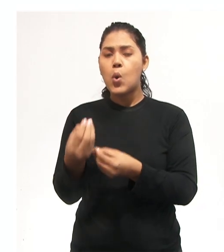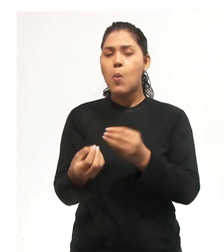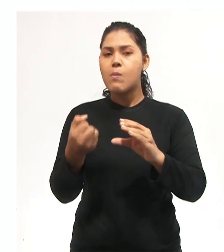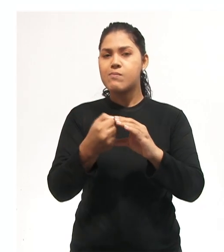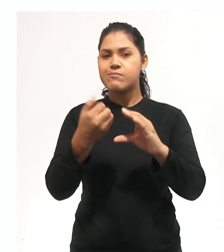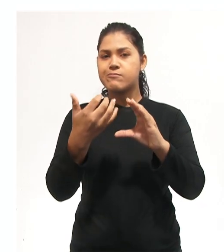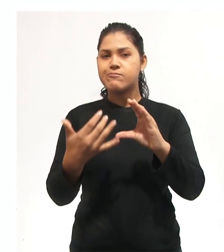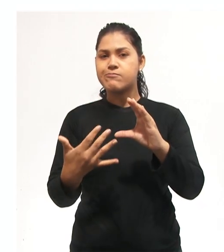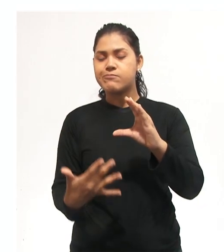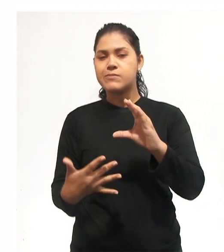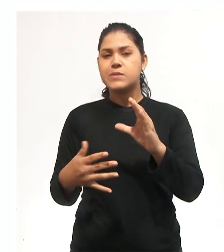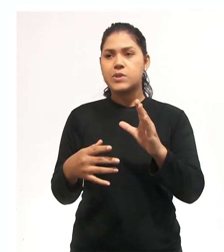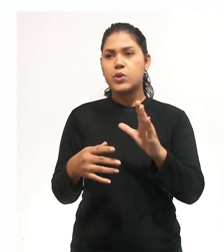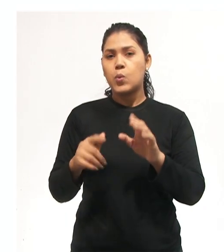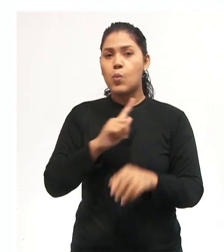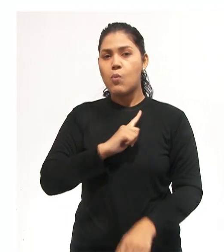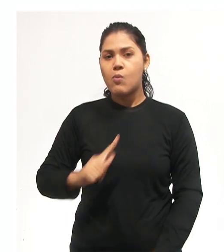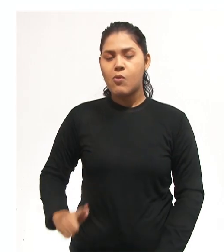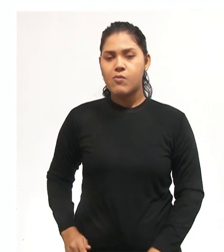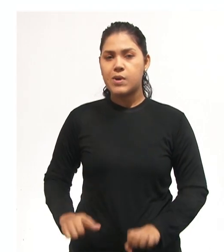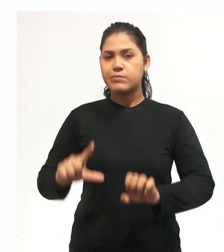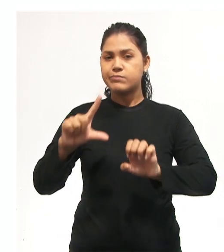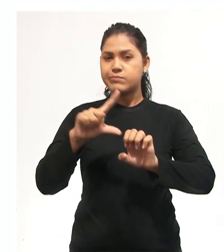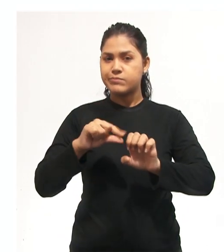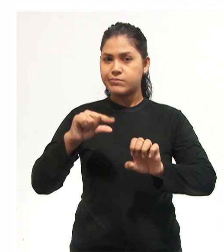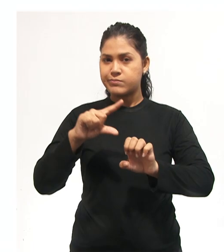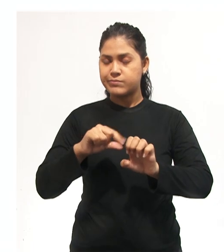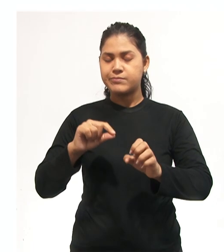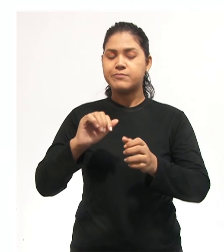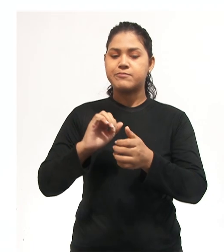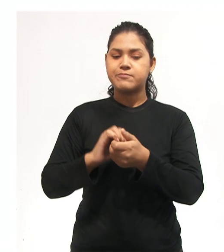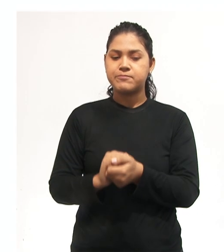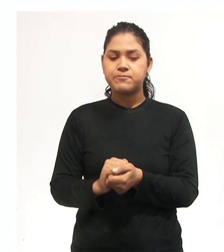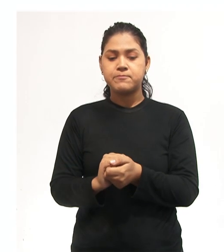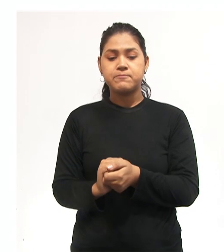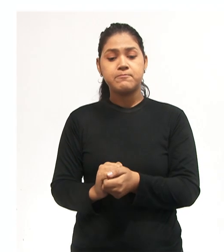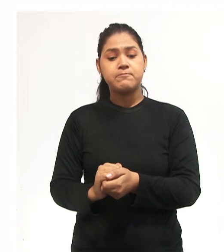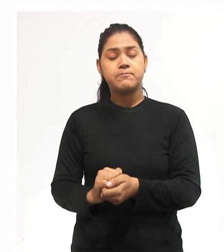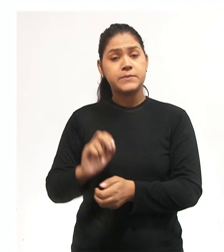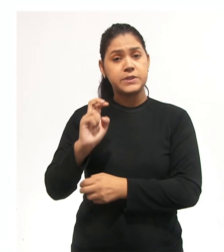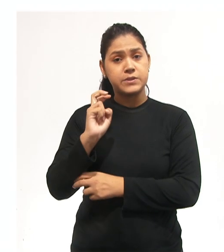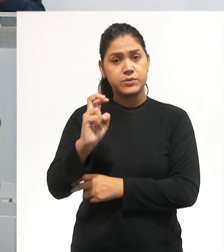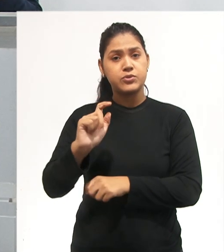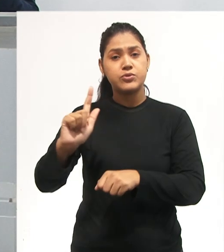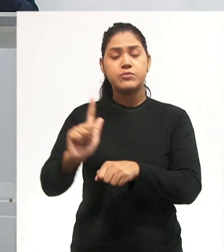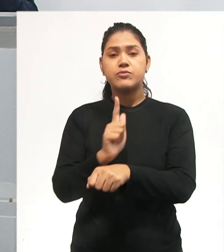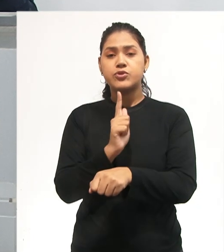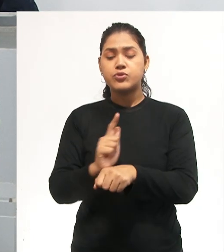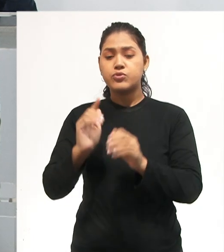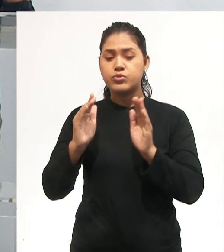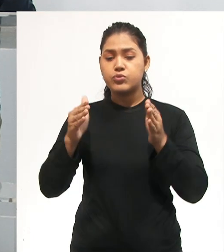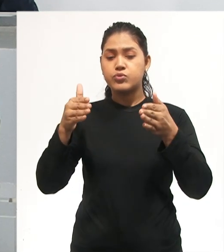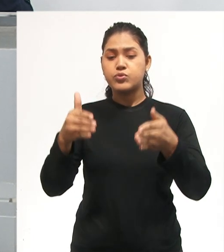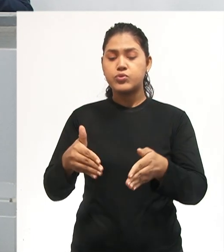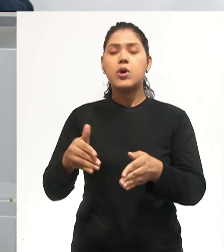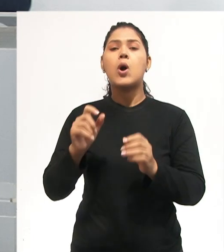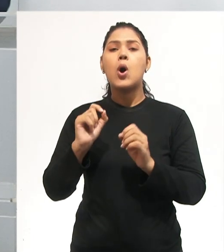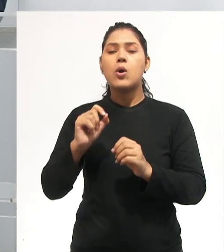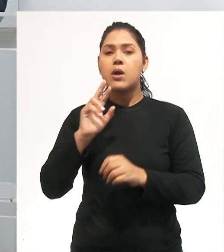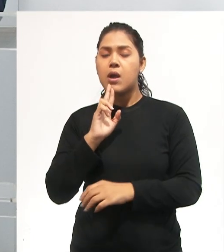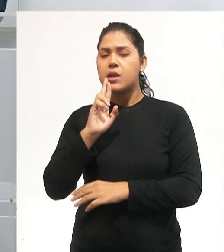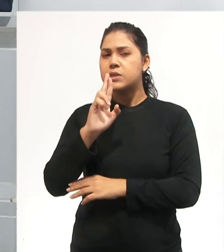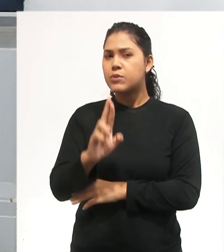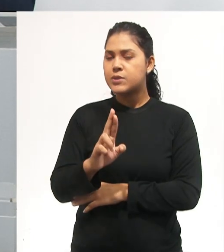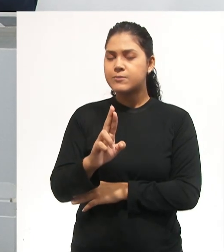característica de Estado empreendedor. O outro ponto, gestão orientada para resultados. E aí, quando a gente fala disso, a gente está falando da gestão do próprio